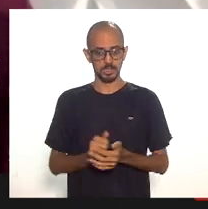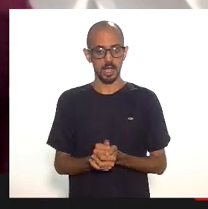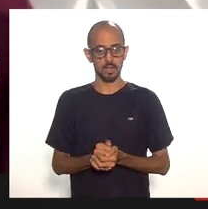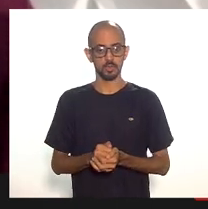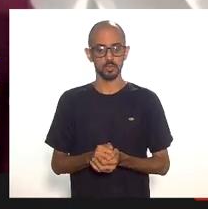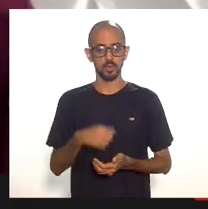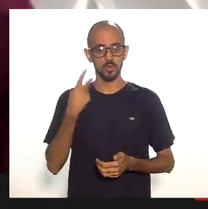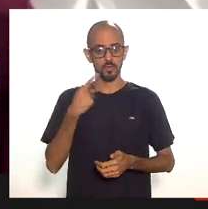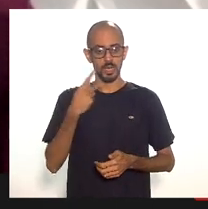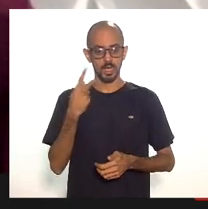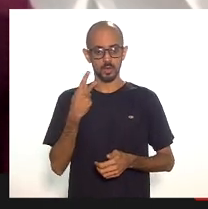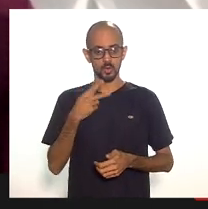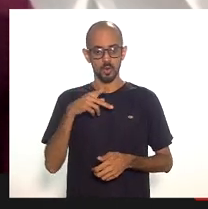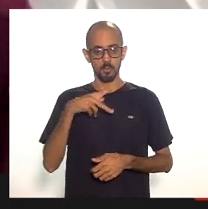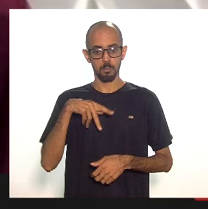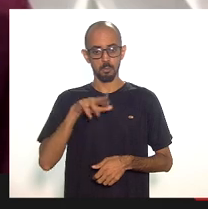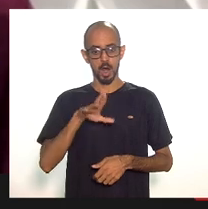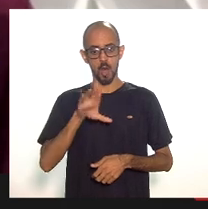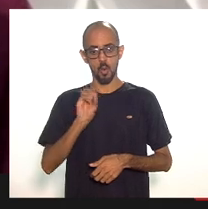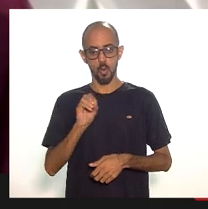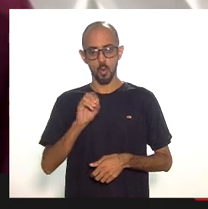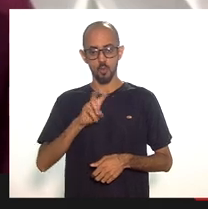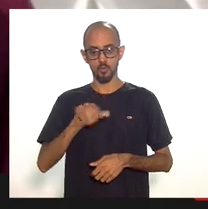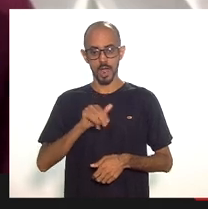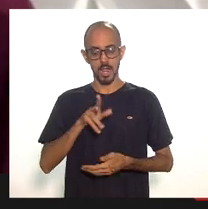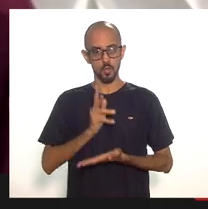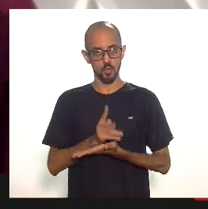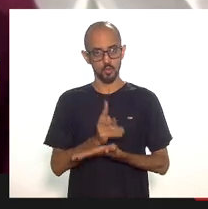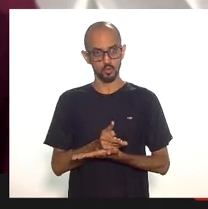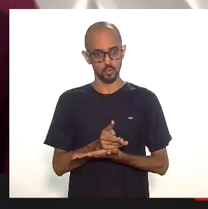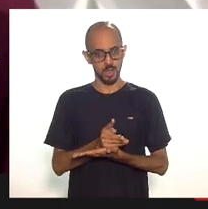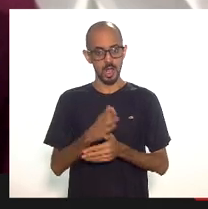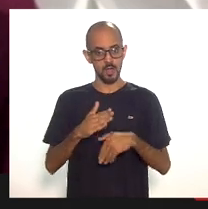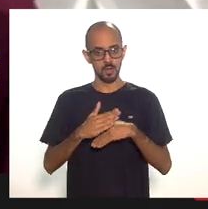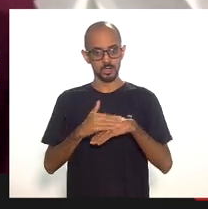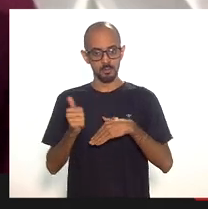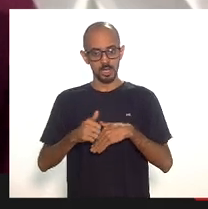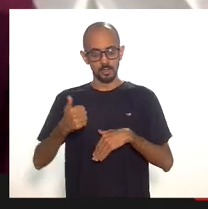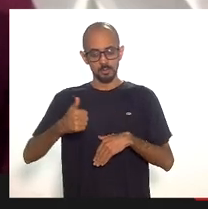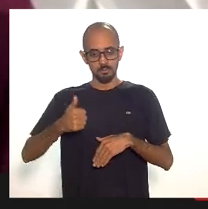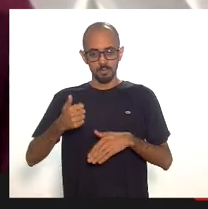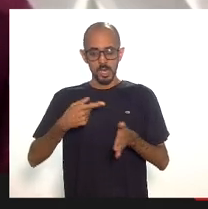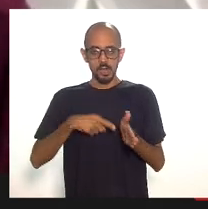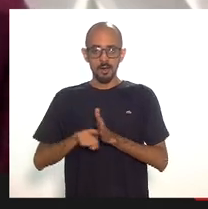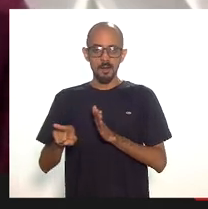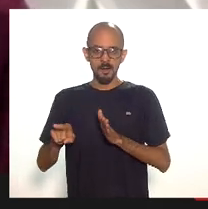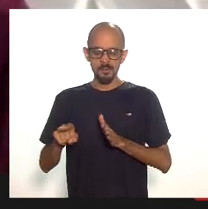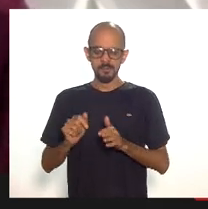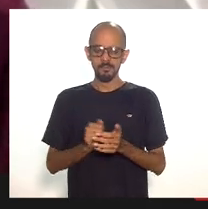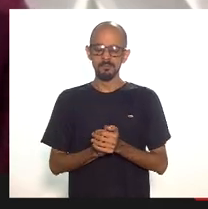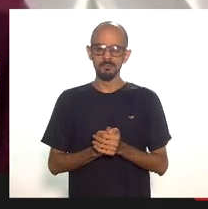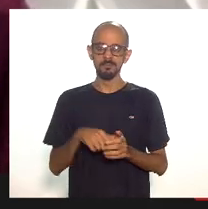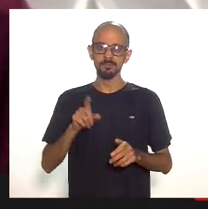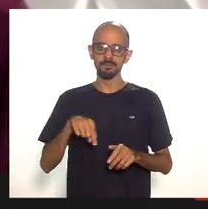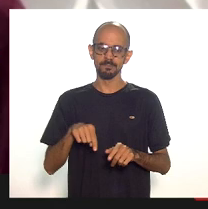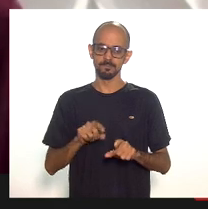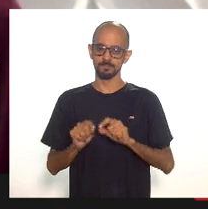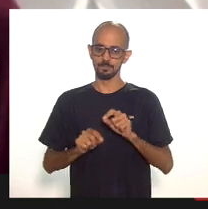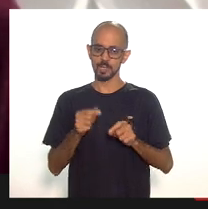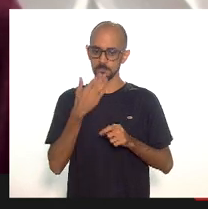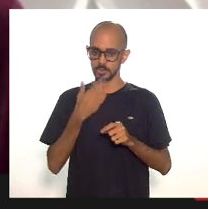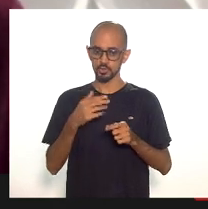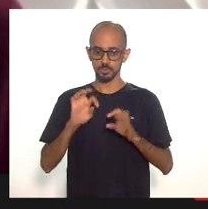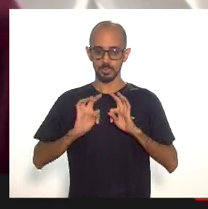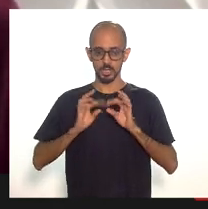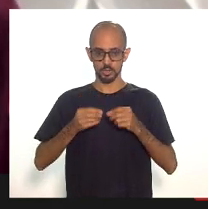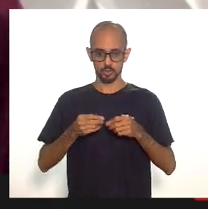o vereador Paulo Pinheiro vai proceder à chamada do primeiro bloco de perguntas, pedindo a todos que se